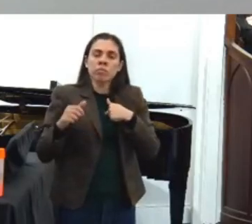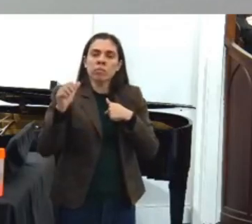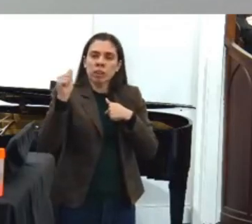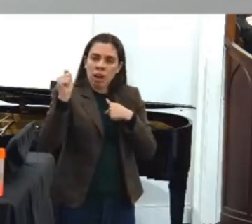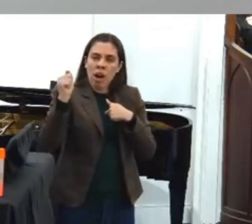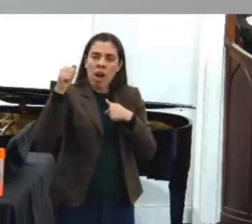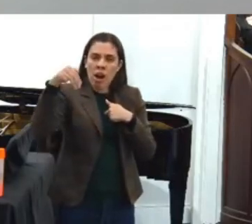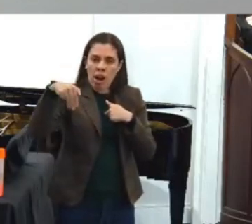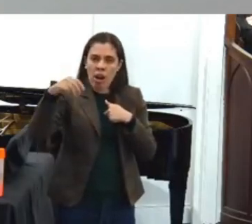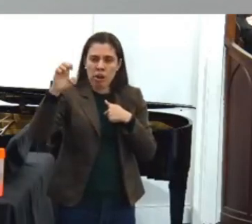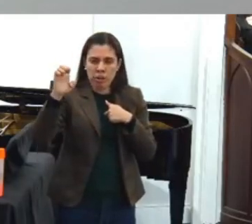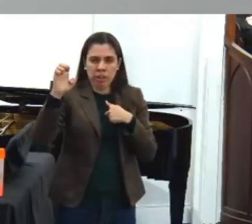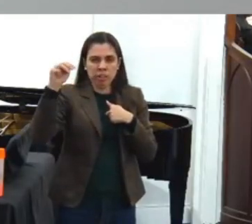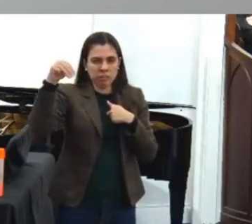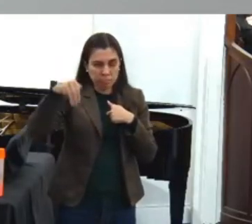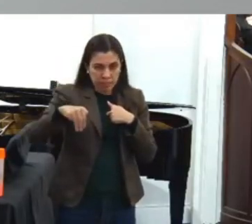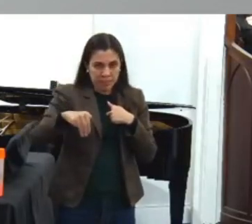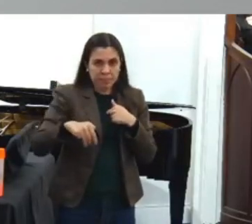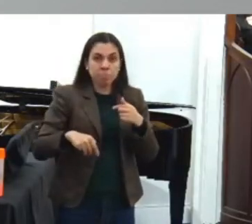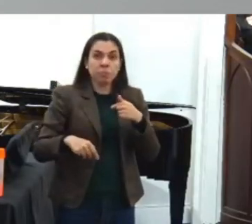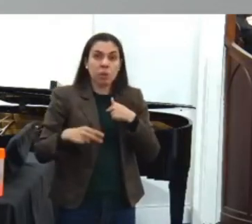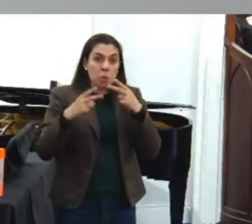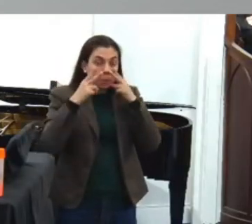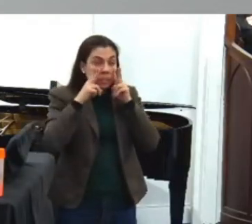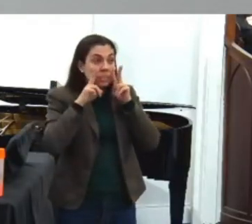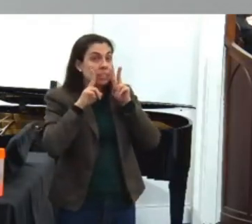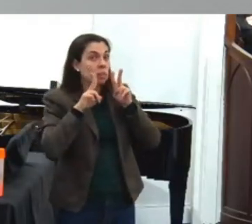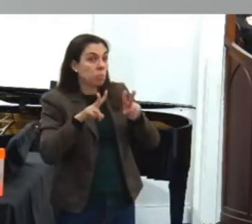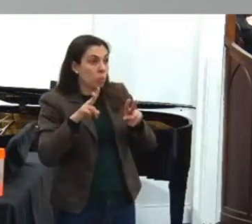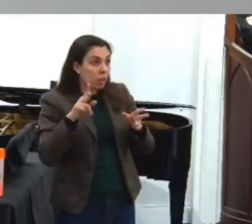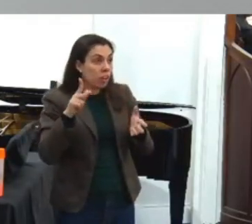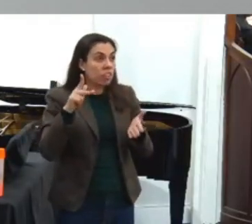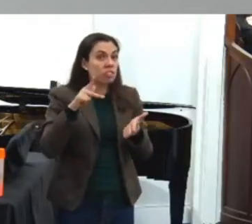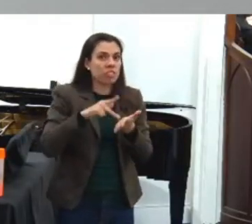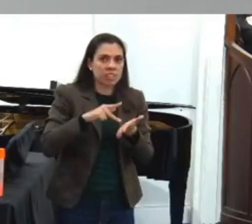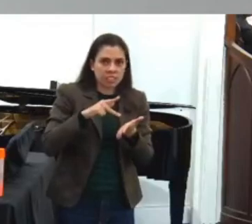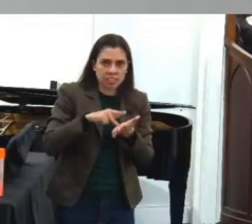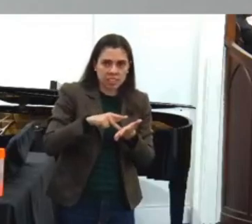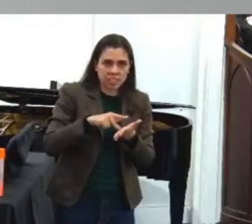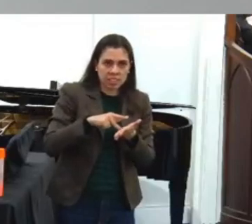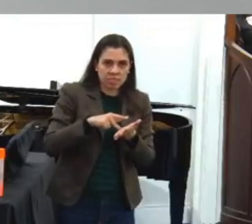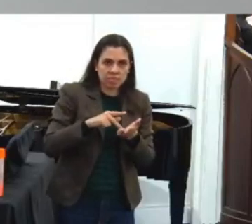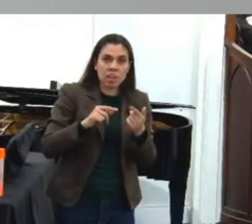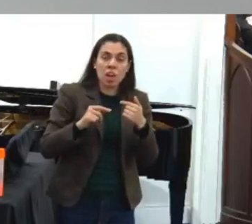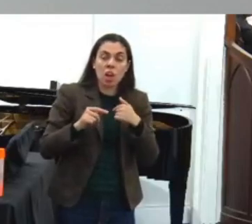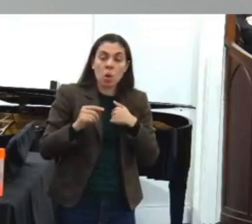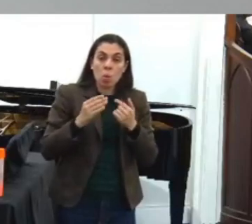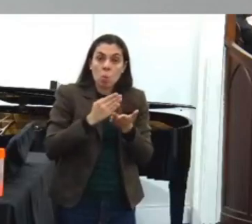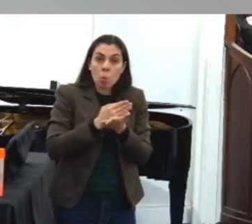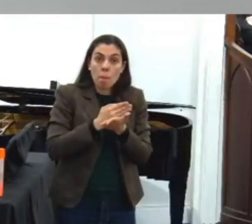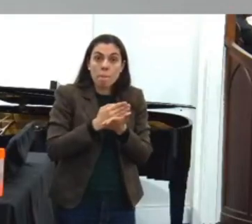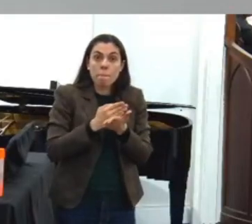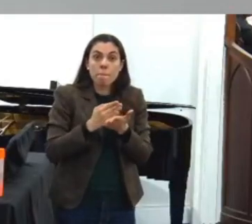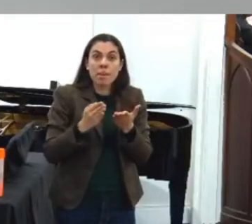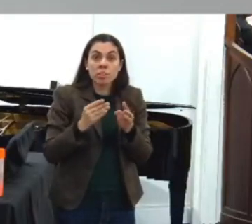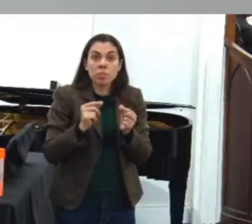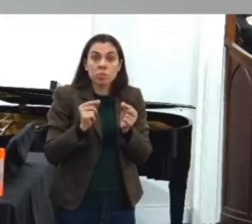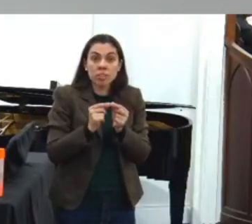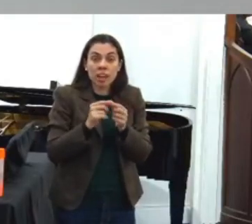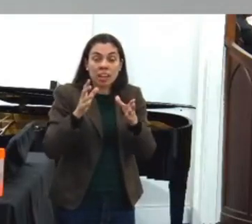é a testemunha fiel e verdadeira. Ele é o princípio da criação de